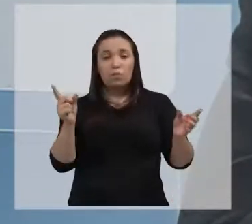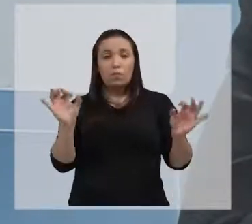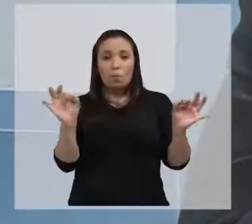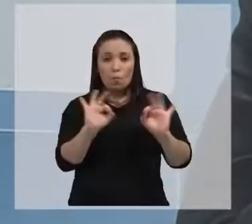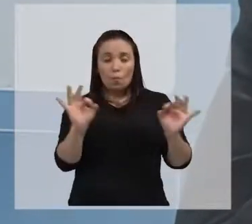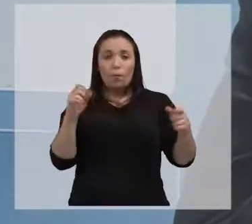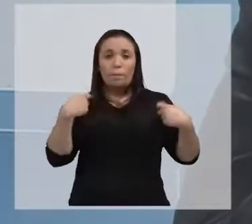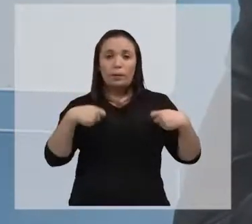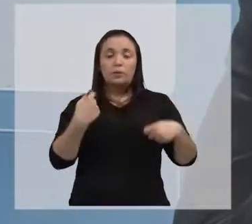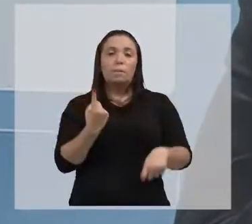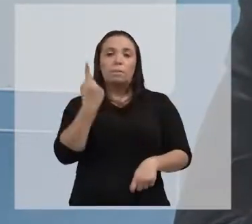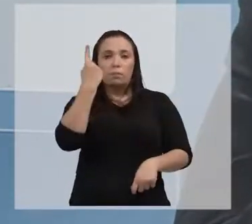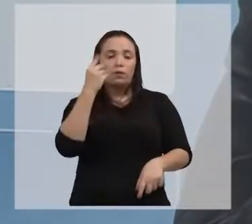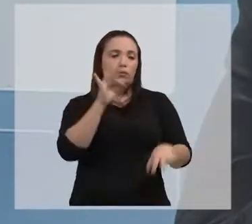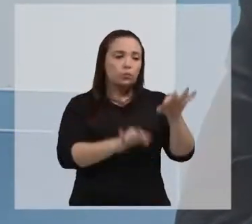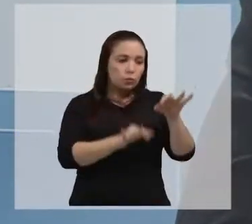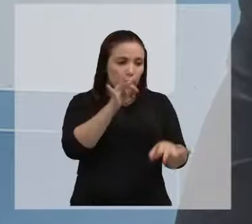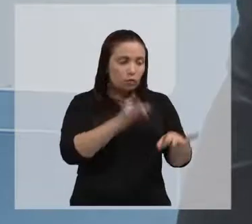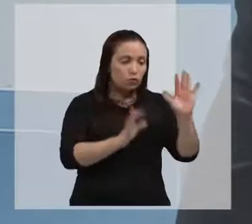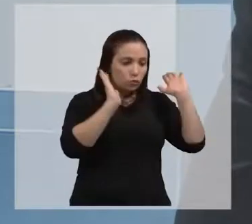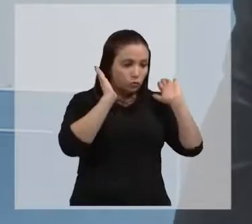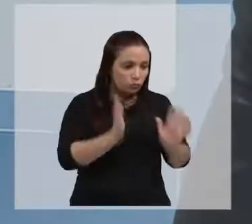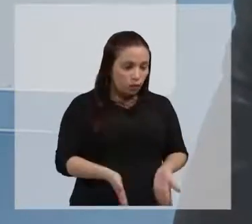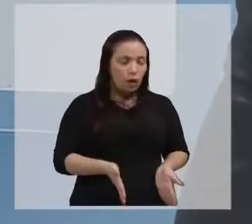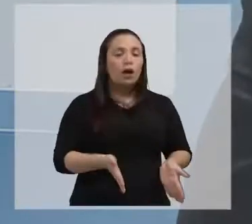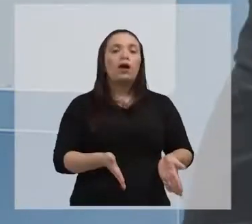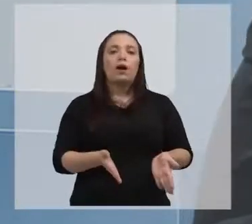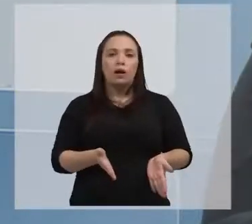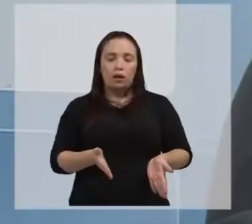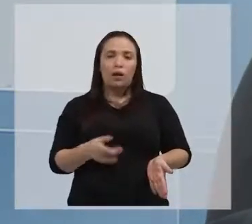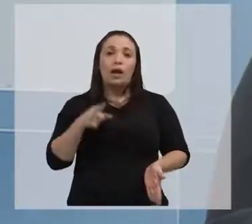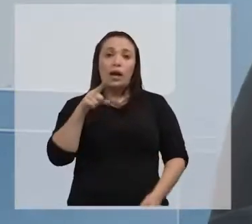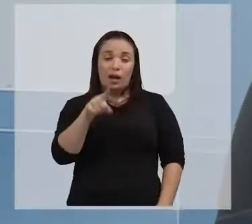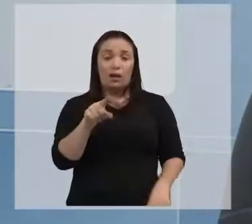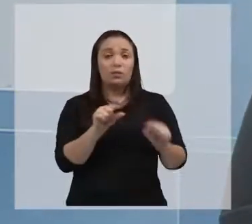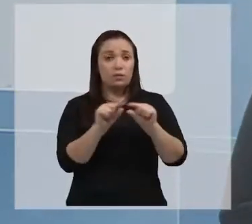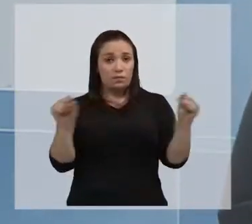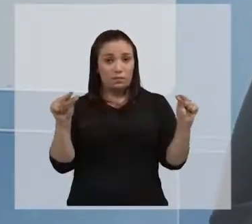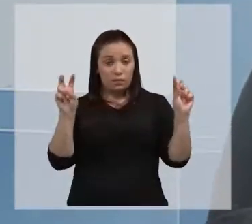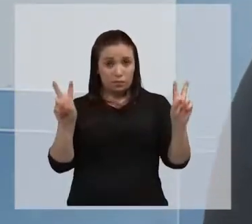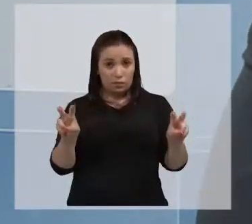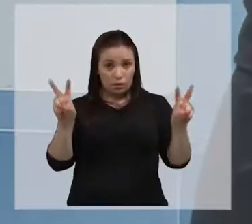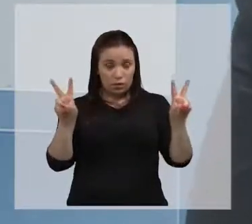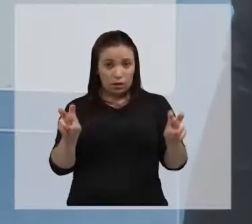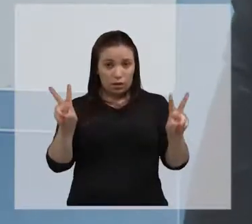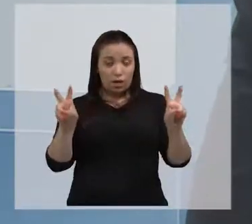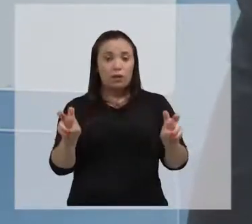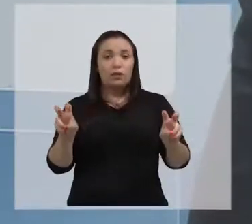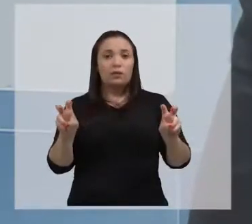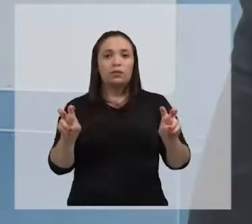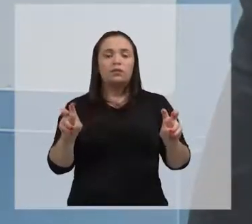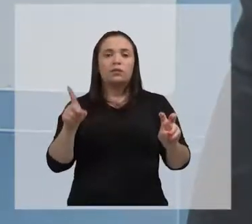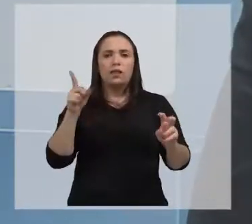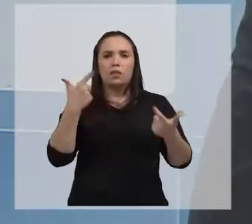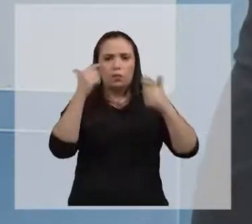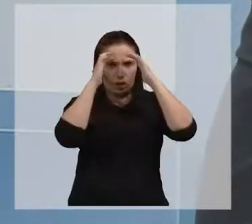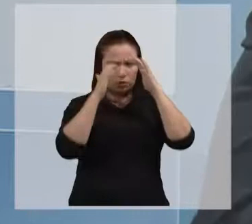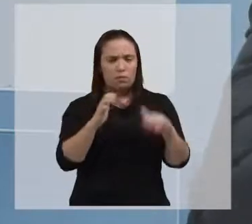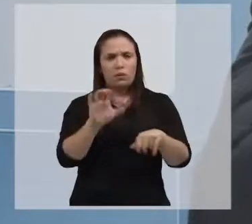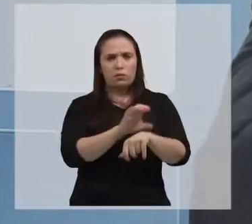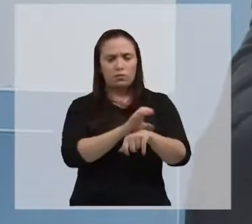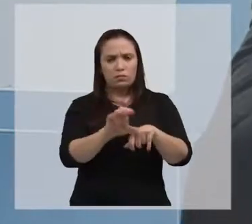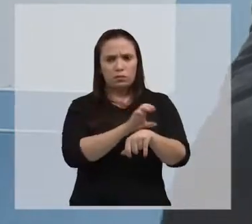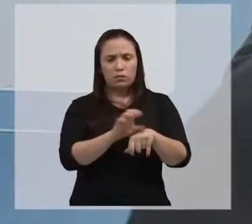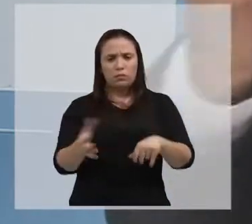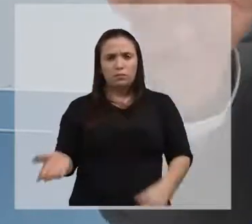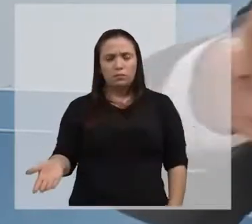transitado de julgado de sentença penal condenatória. É essa frase aqui que ele disse que estão rasgando a Constituição. Na hora